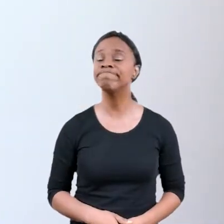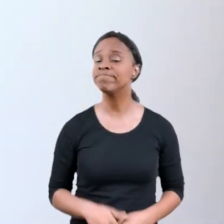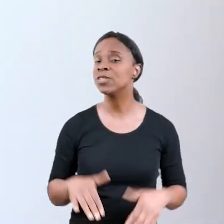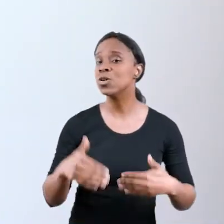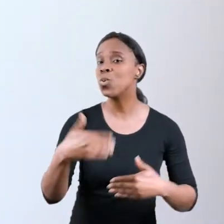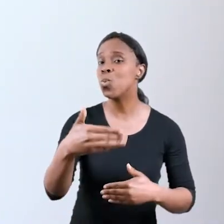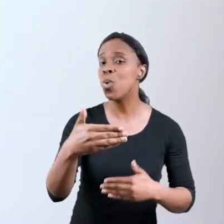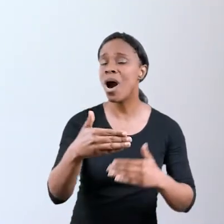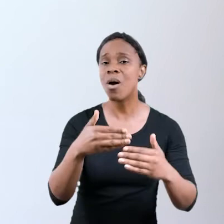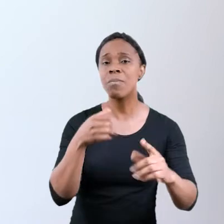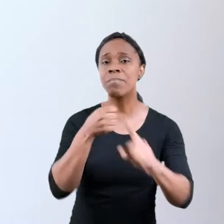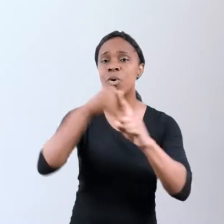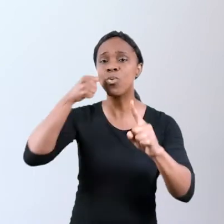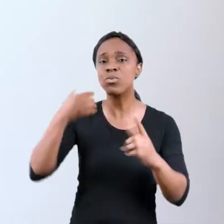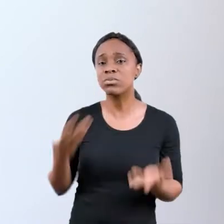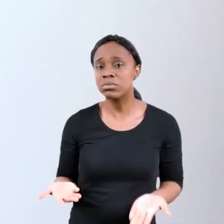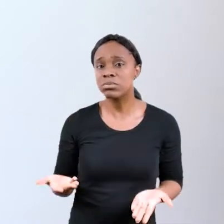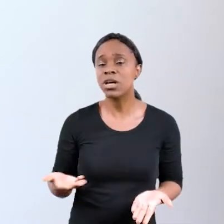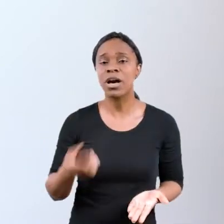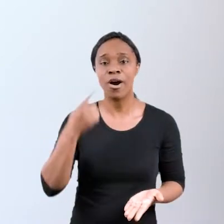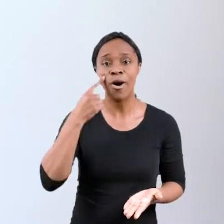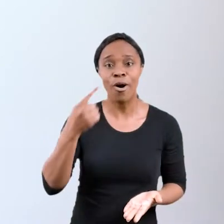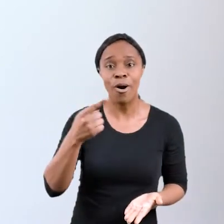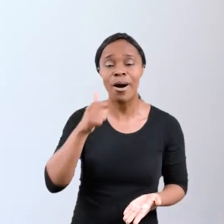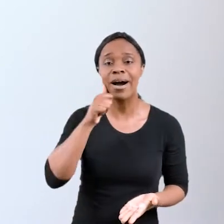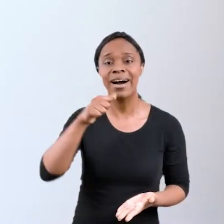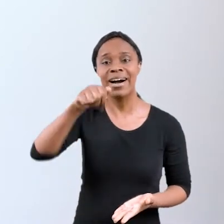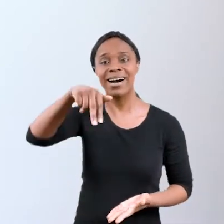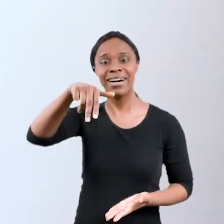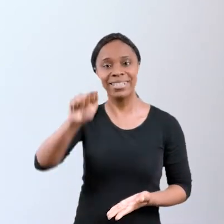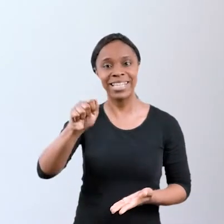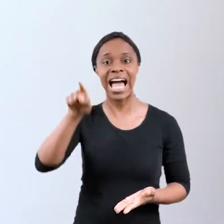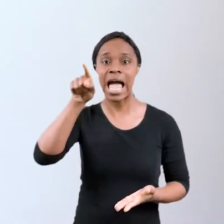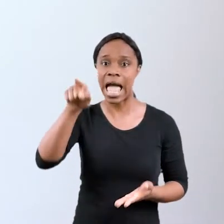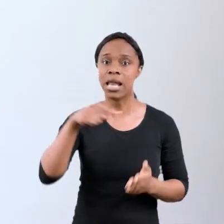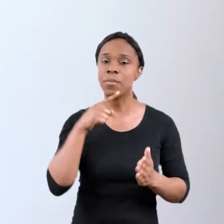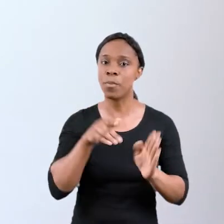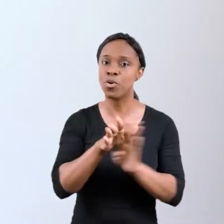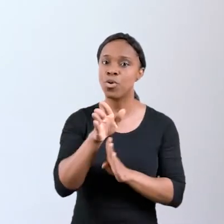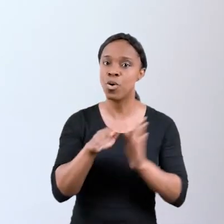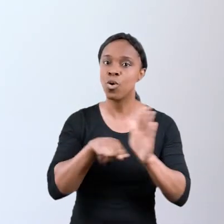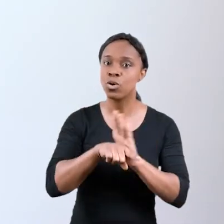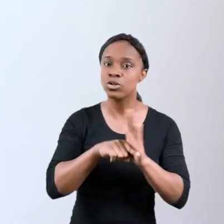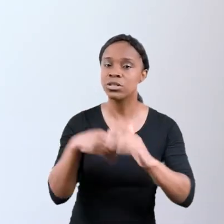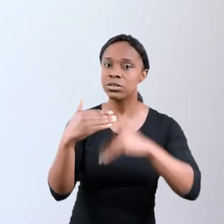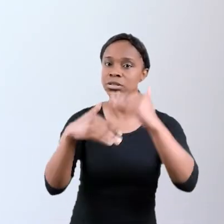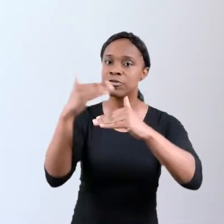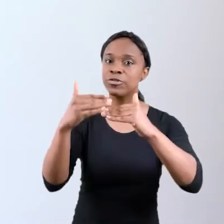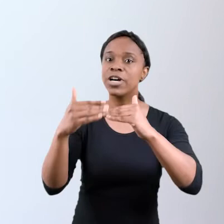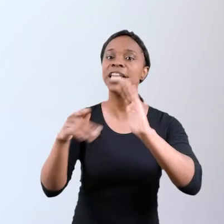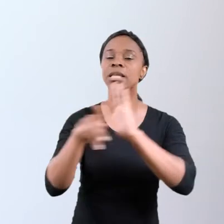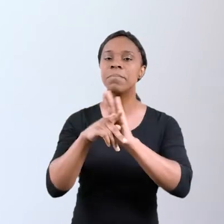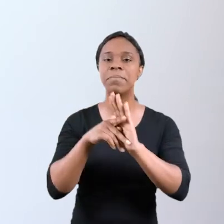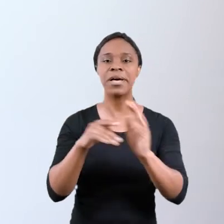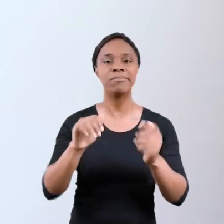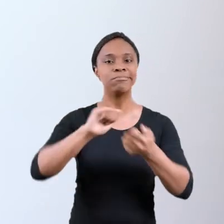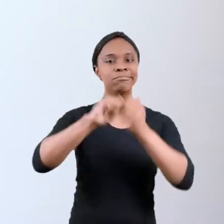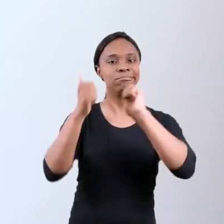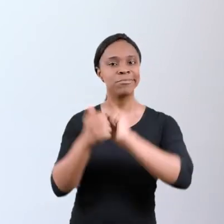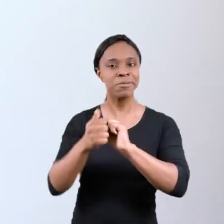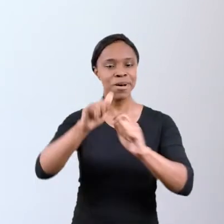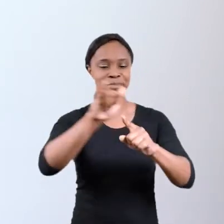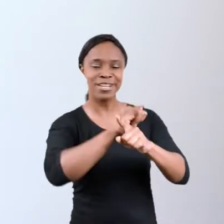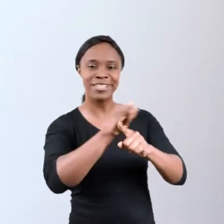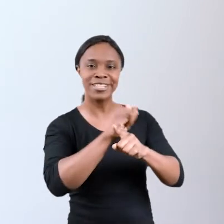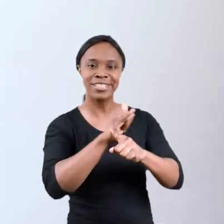seus impactos? Ouça o que Ana Bavon, consultora especializada no desenvolvimento e aperfeiçoamento de estratégias